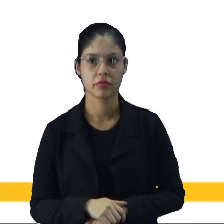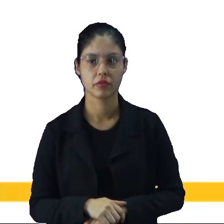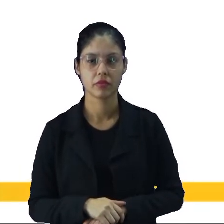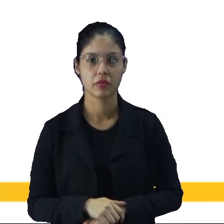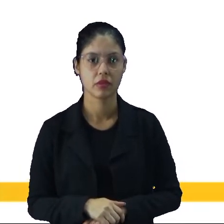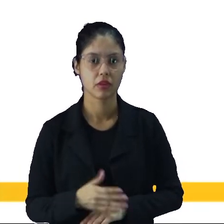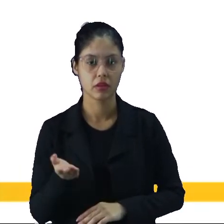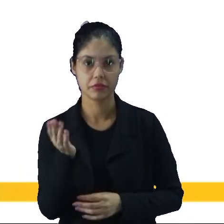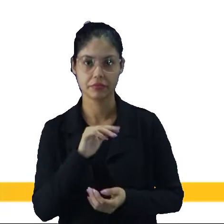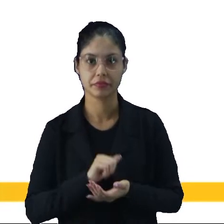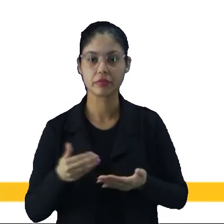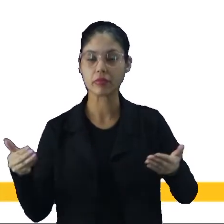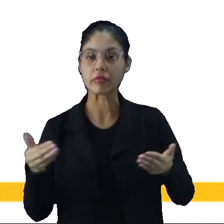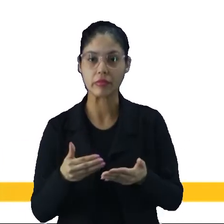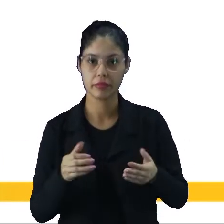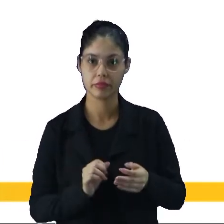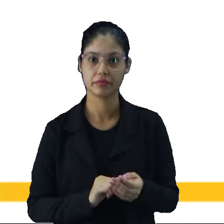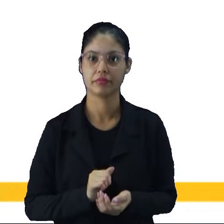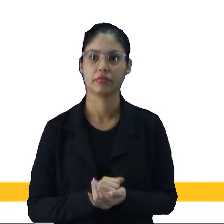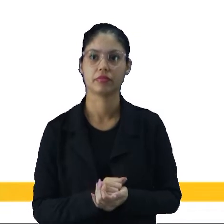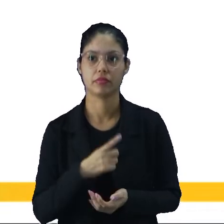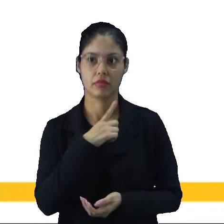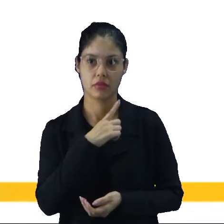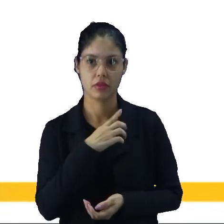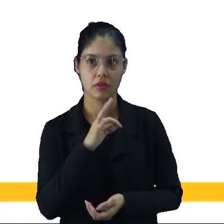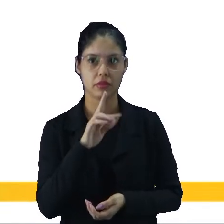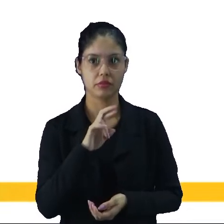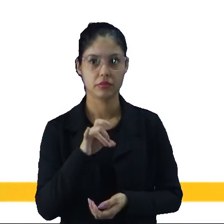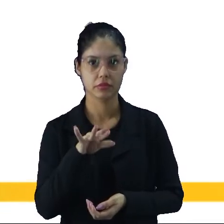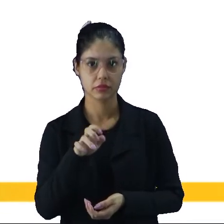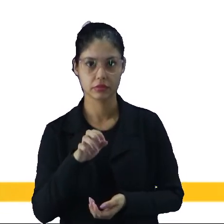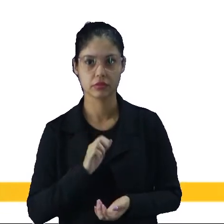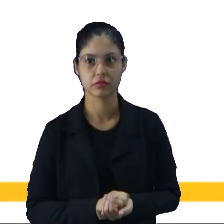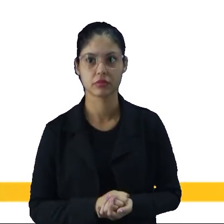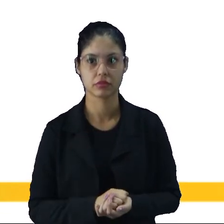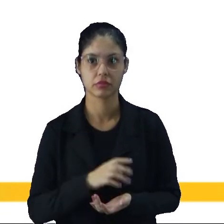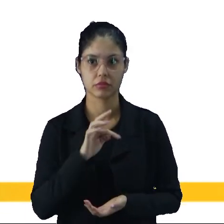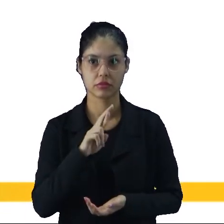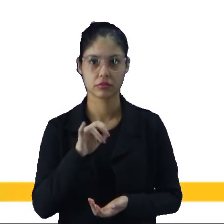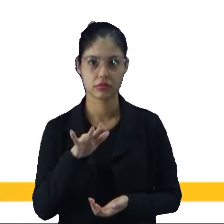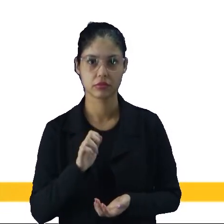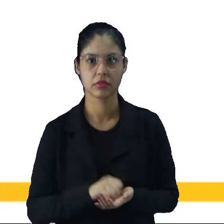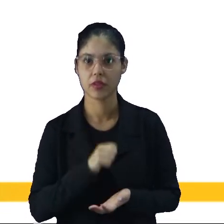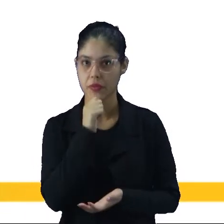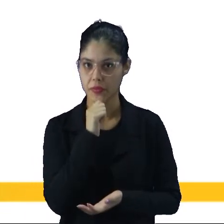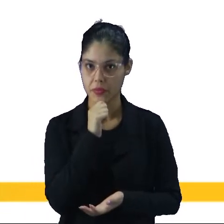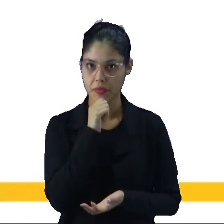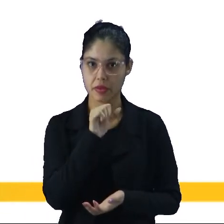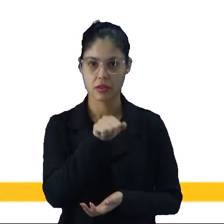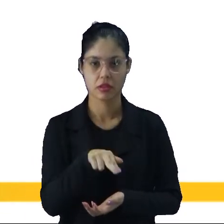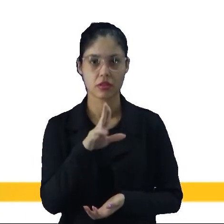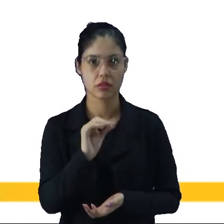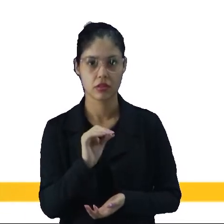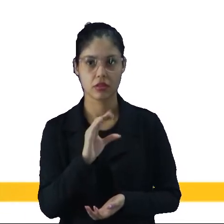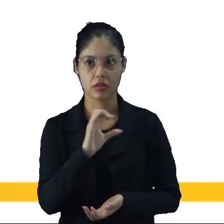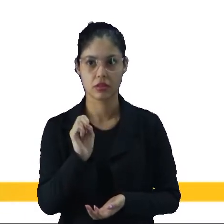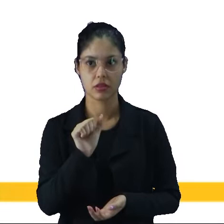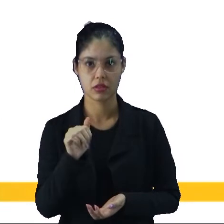Tá? Vamos lá. Agora vamos mexer com a tangente, tá? O que significa? A tangente é a razão entre o seno e o